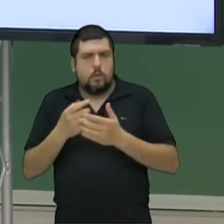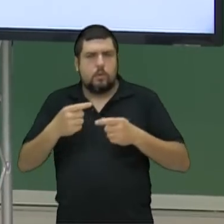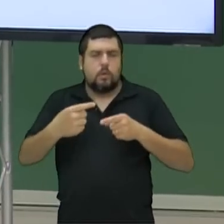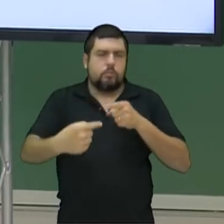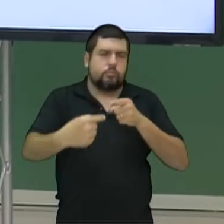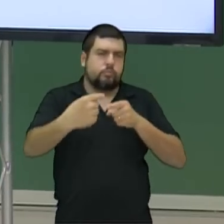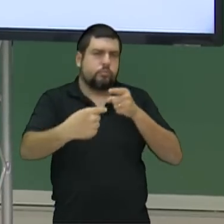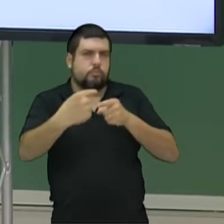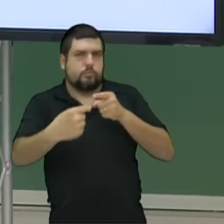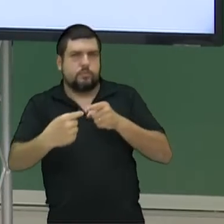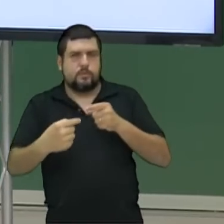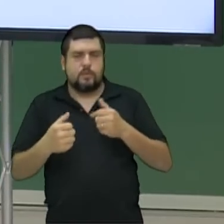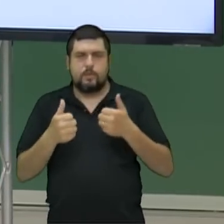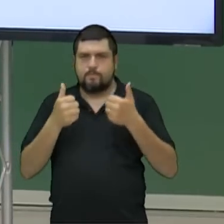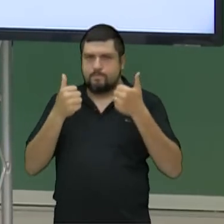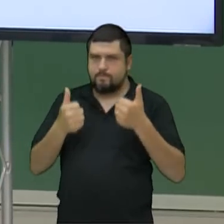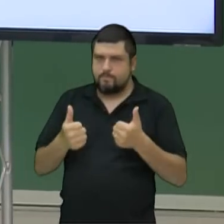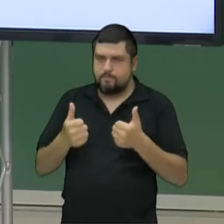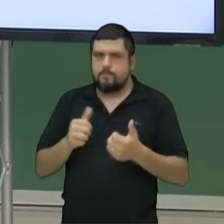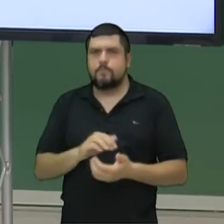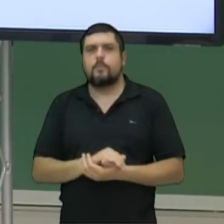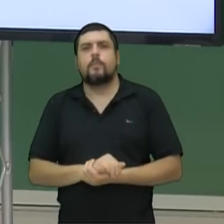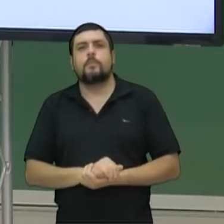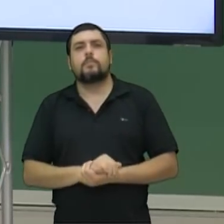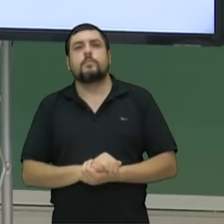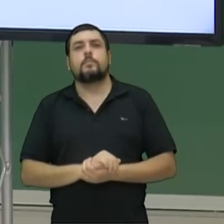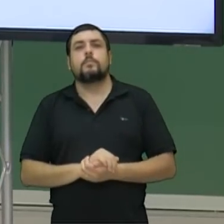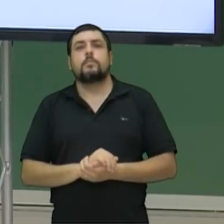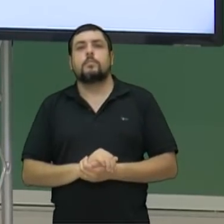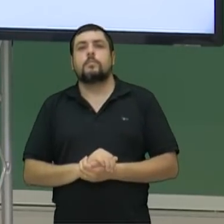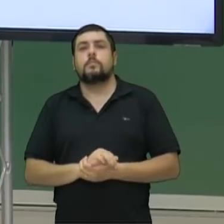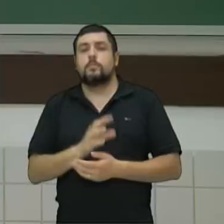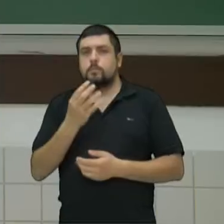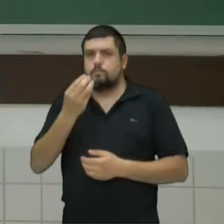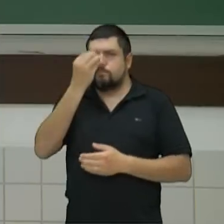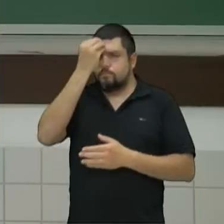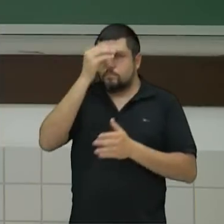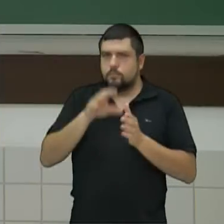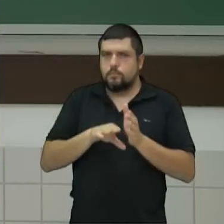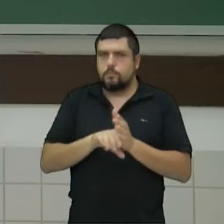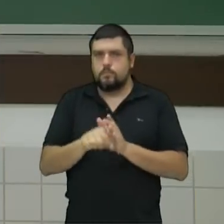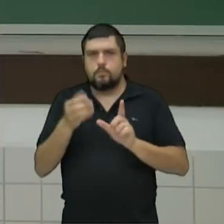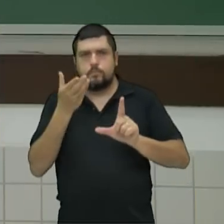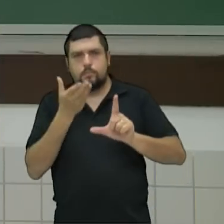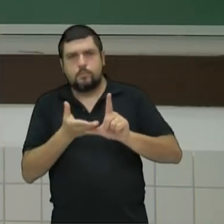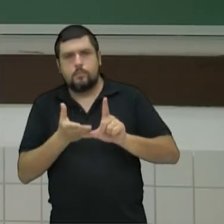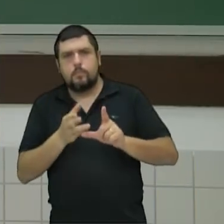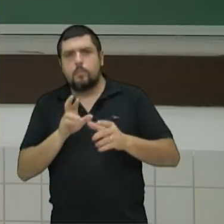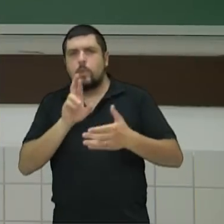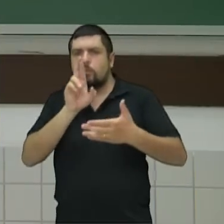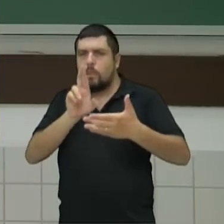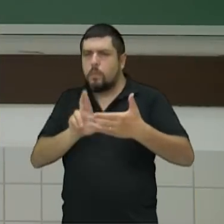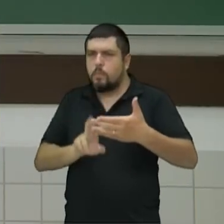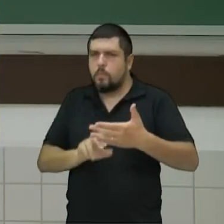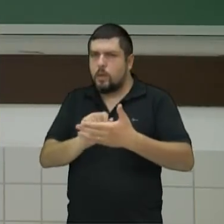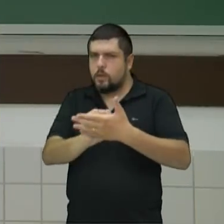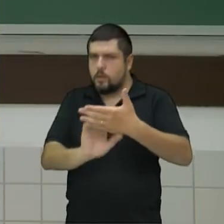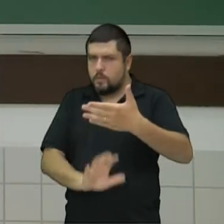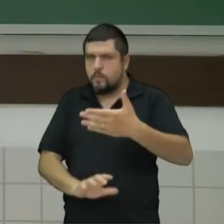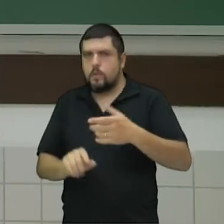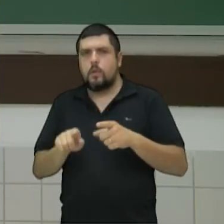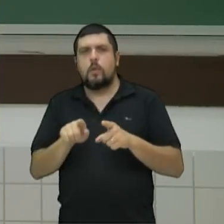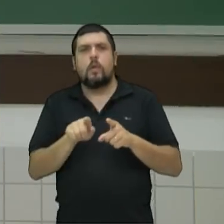discutir essa questão. Certo? Não esqueça de fazer suas atividades no Classroom, não esqueça de fazer suas atividades aí na